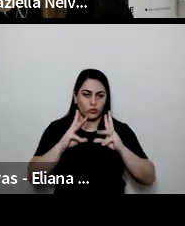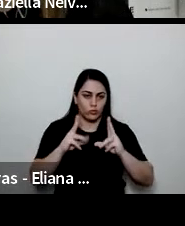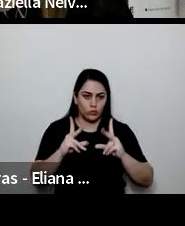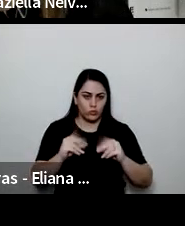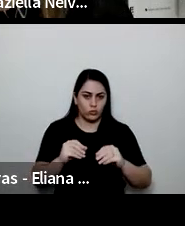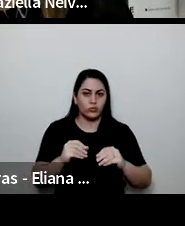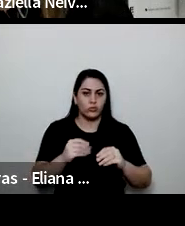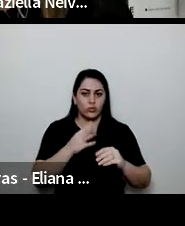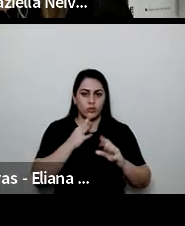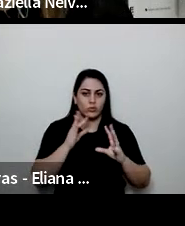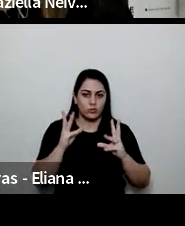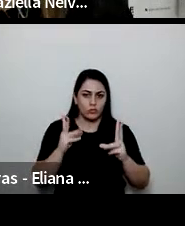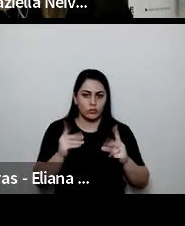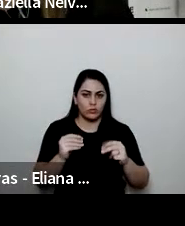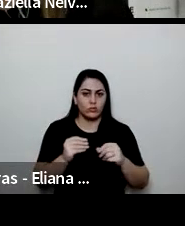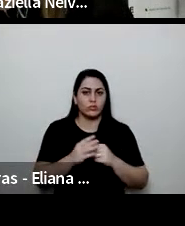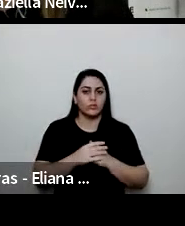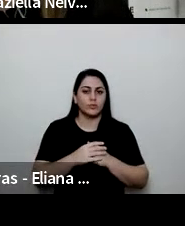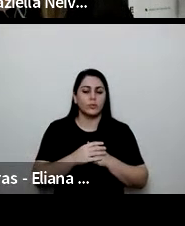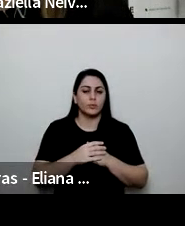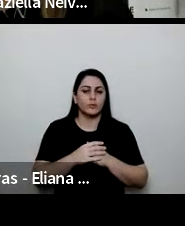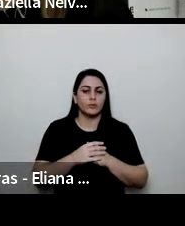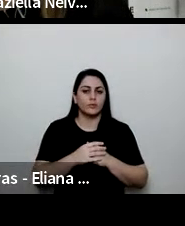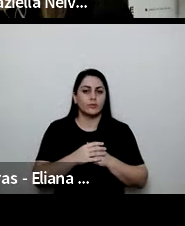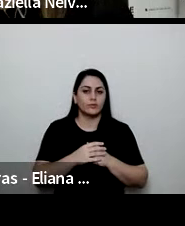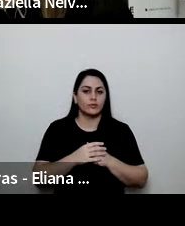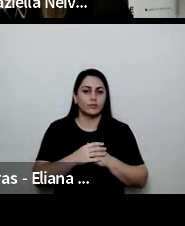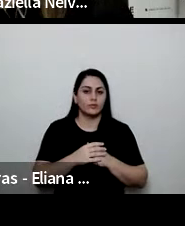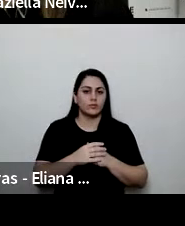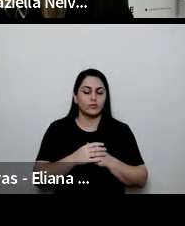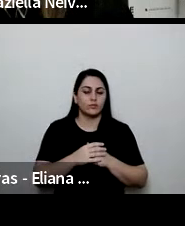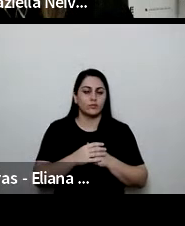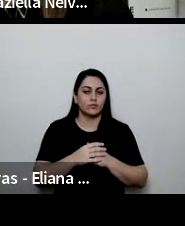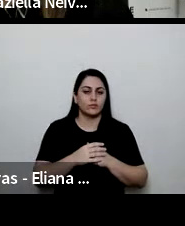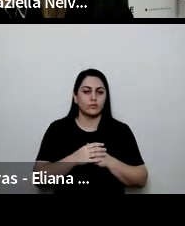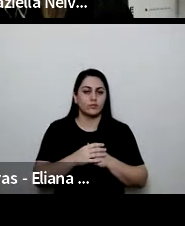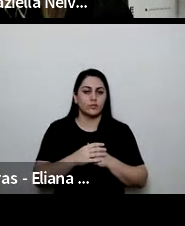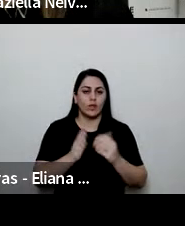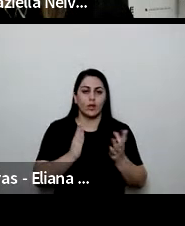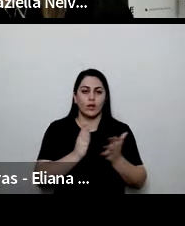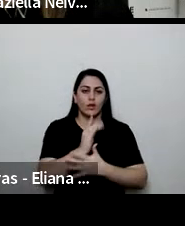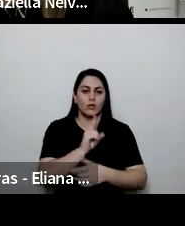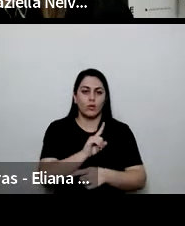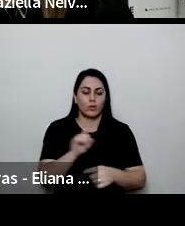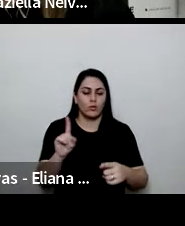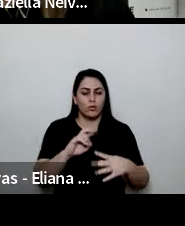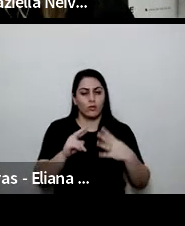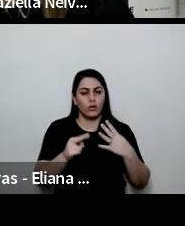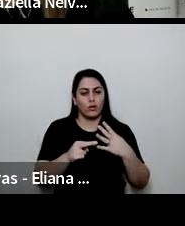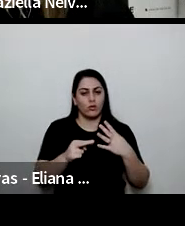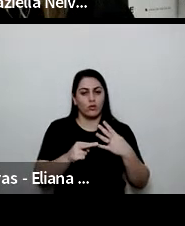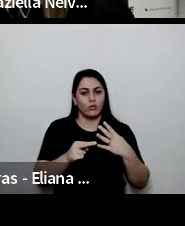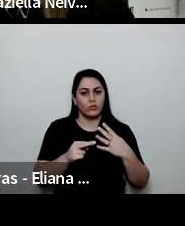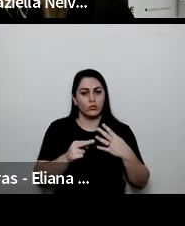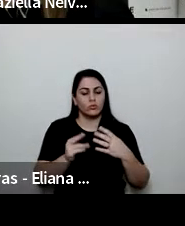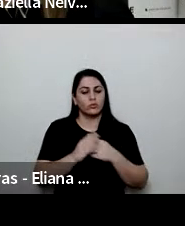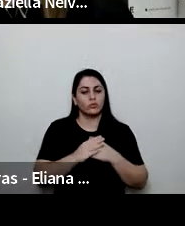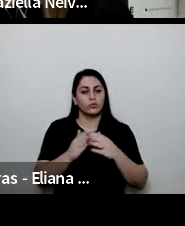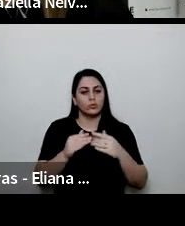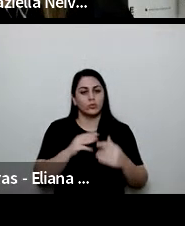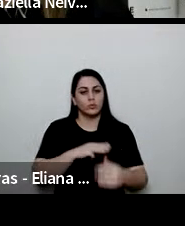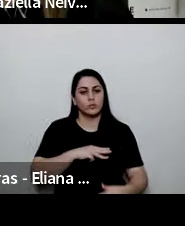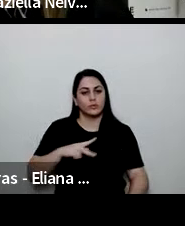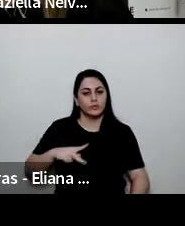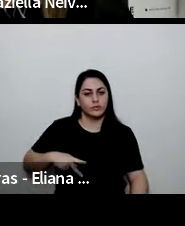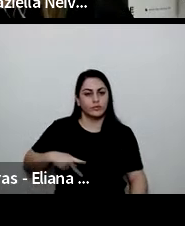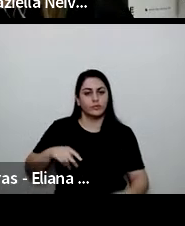conhecimento de todos os recursos E aí vamos lá pelo desprovimento do recurso interposto pelo Ministério